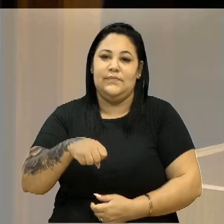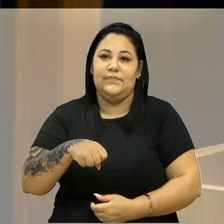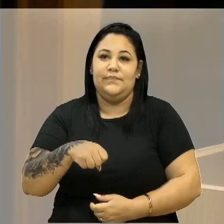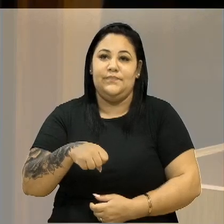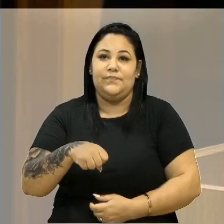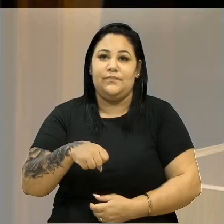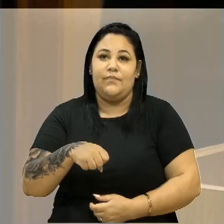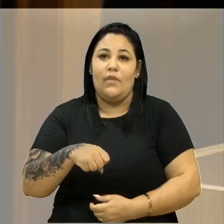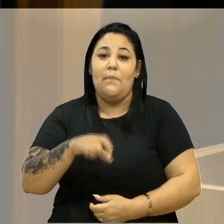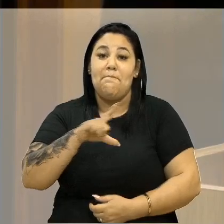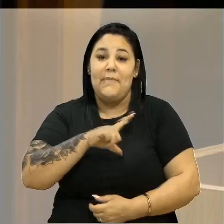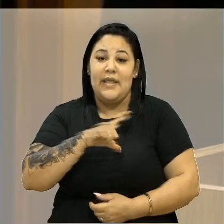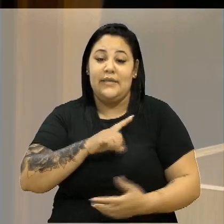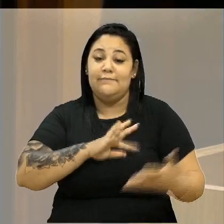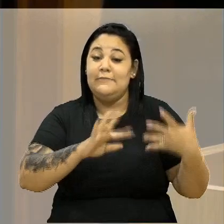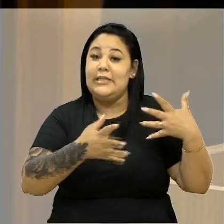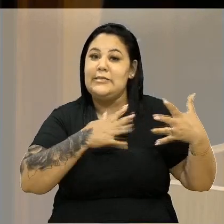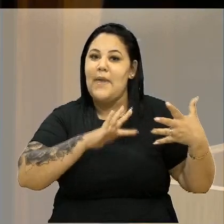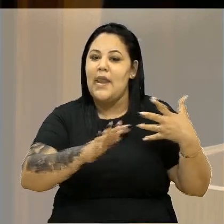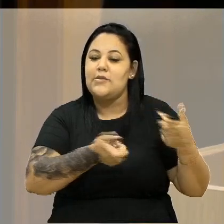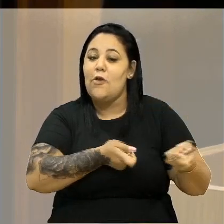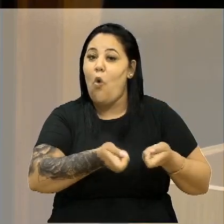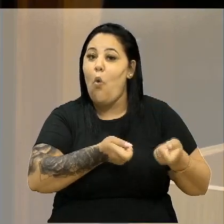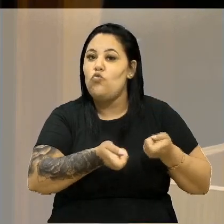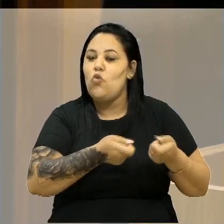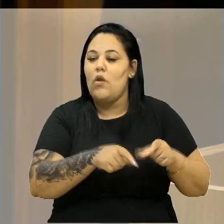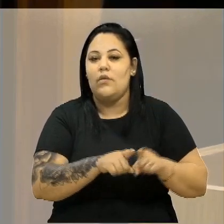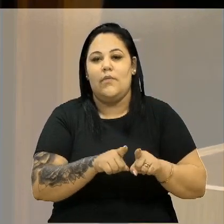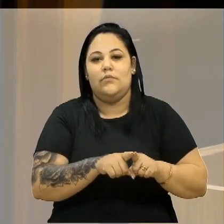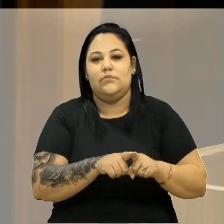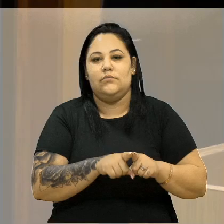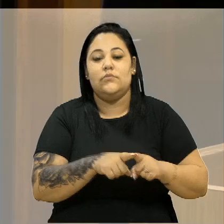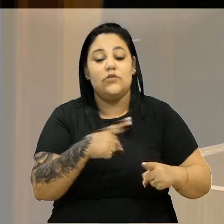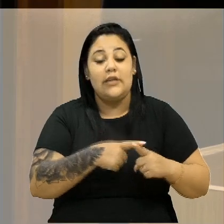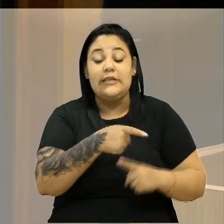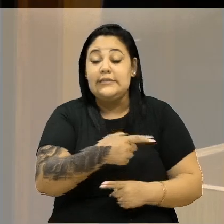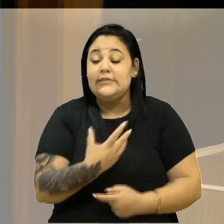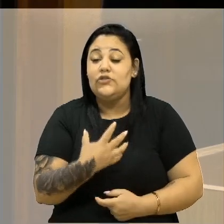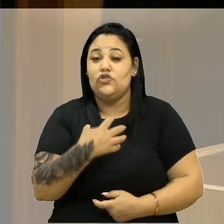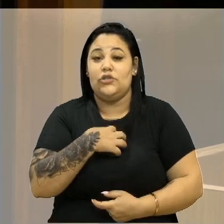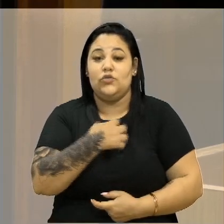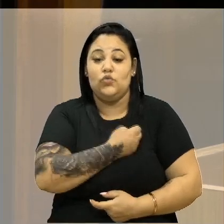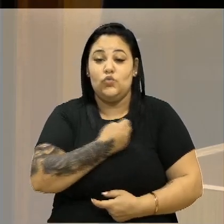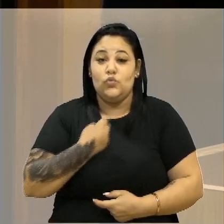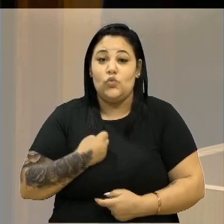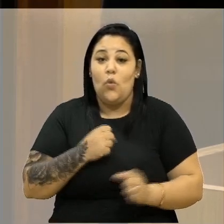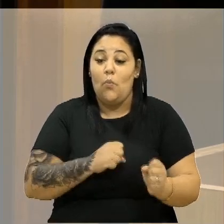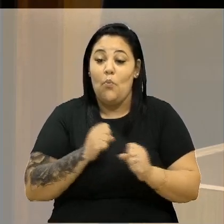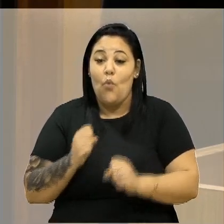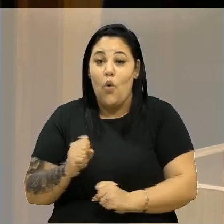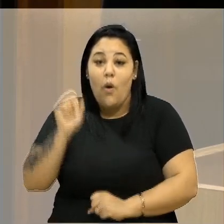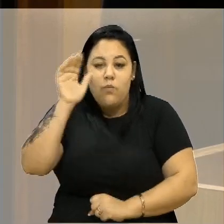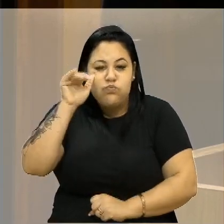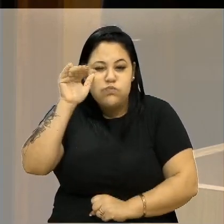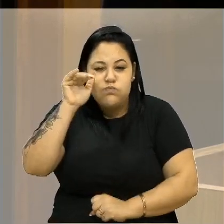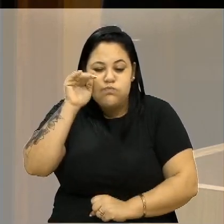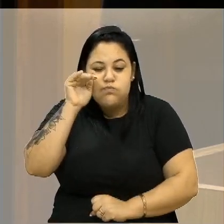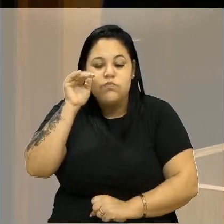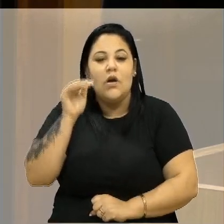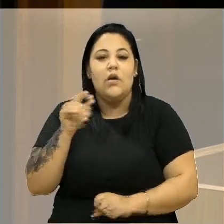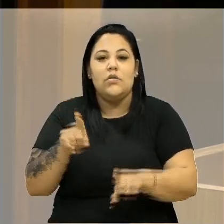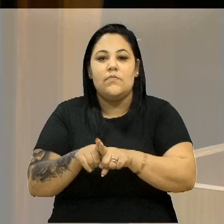haver transparência e controle, porque dessa forma os números poderão ser consultados por qualquer